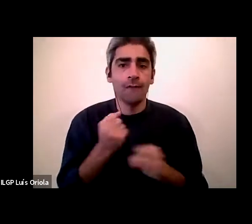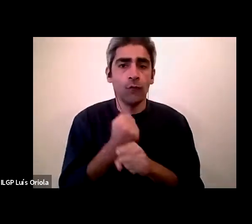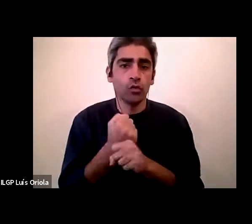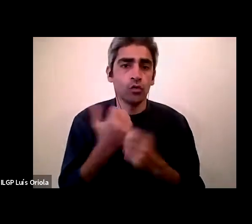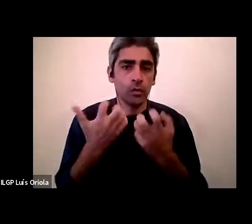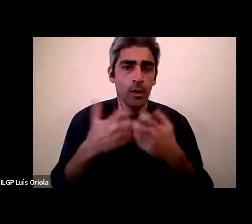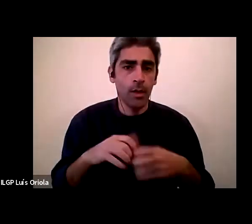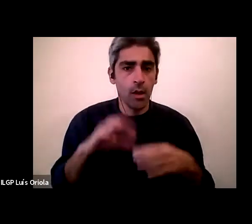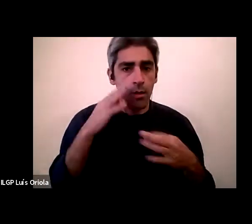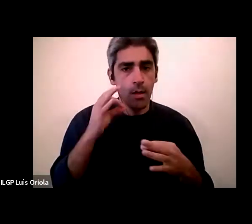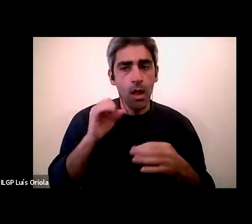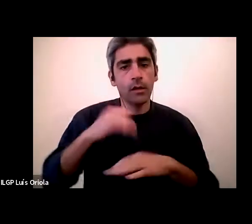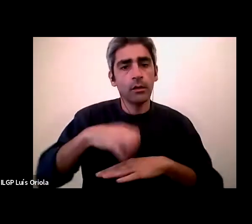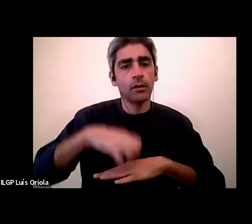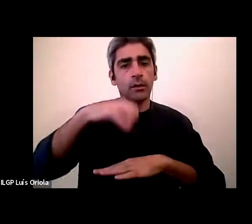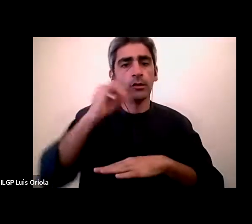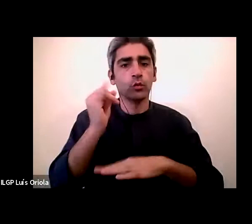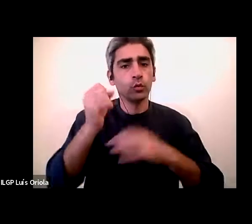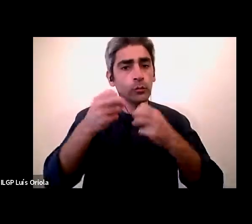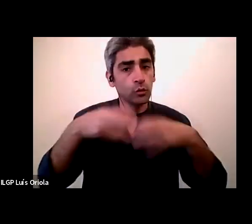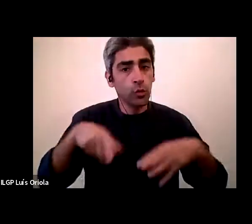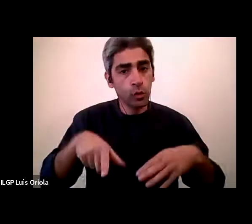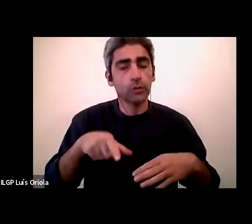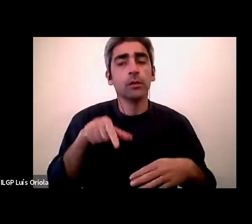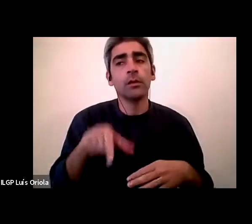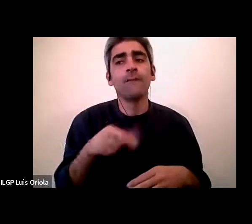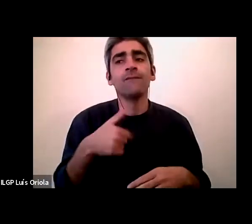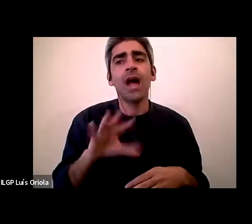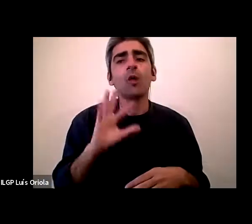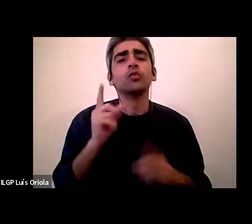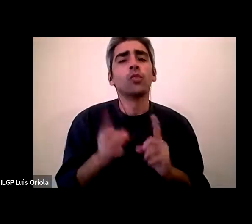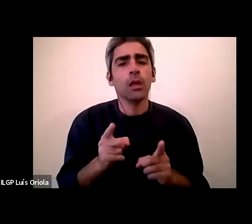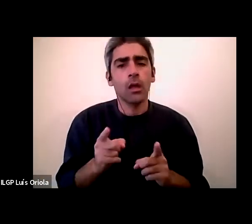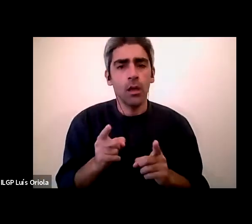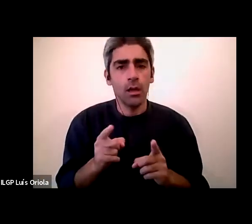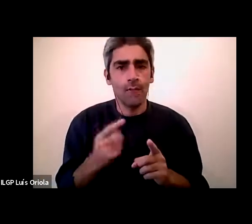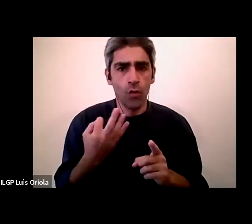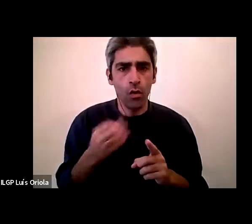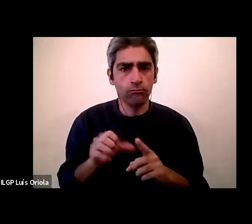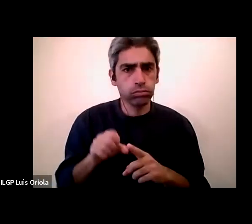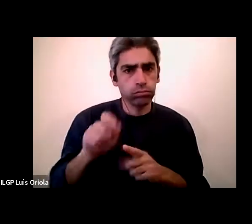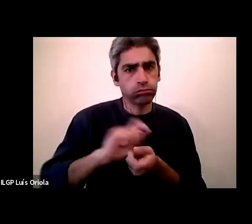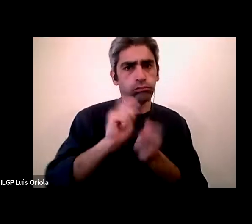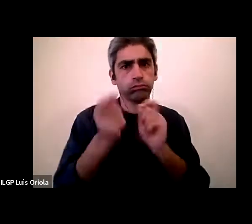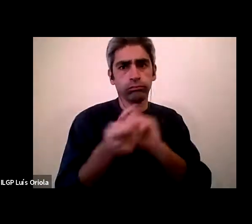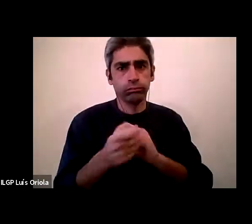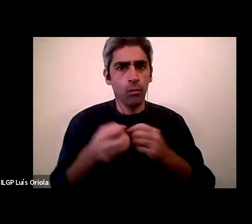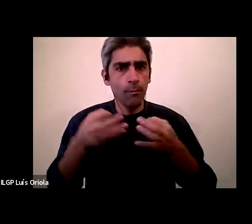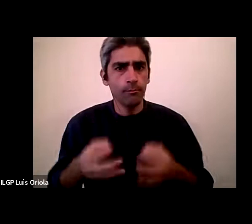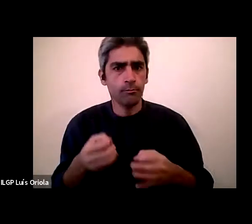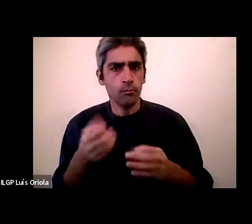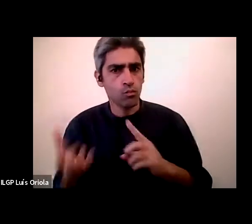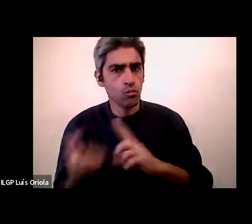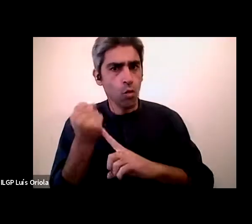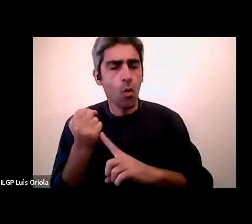nossas organizações, o que vai acontecer aí? Será que perdemos esta capacidade de responder de forma tão pronta ou que